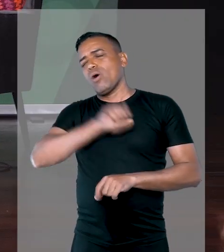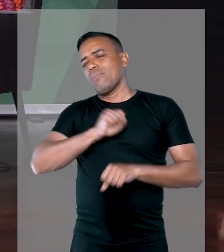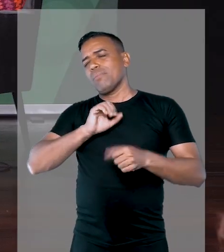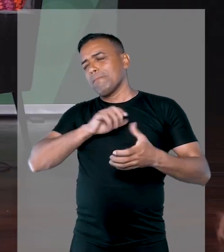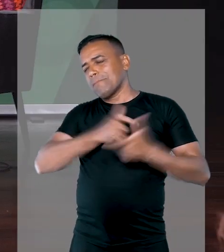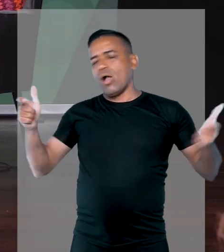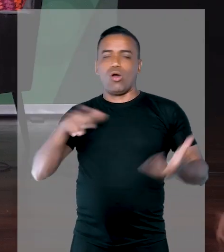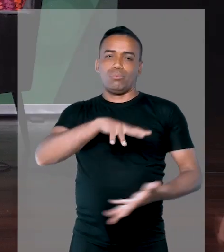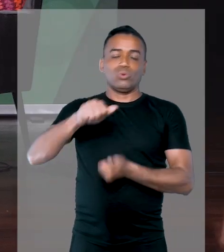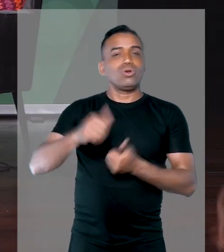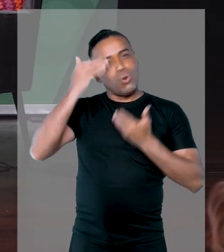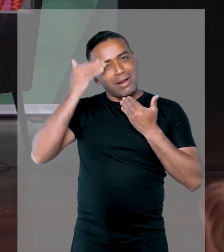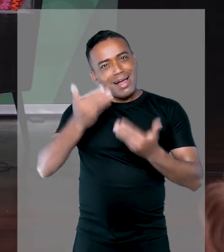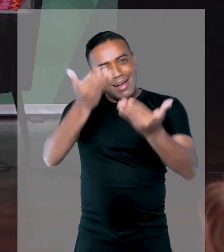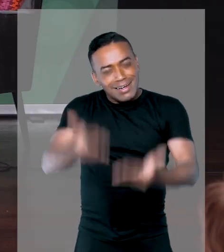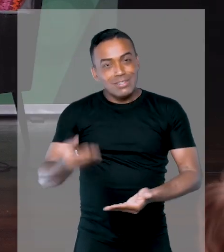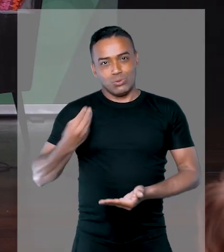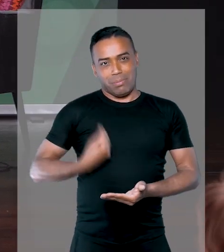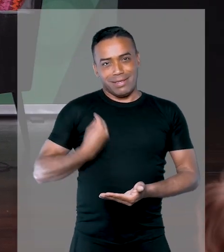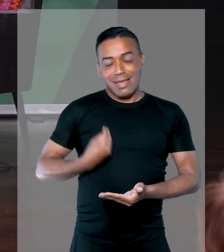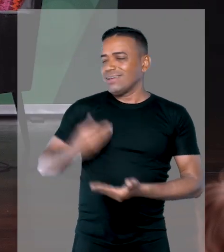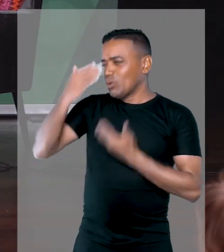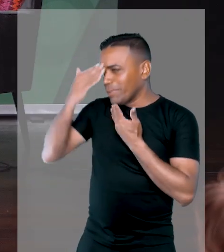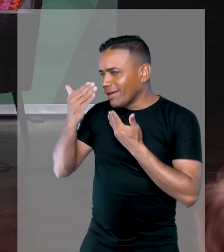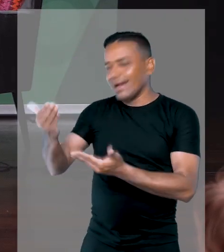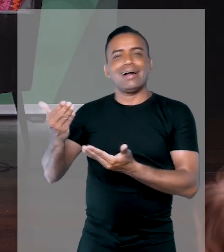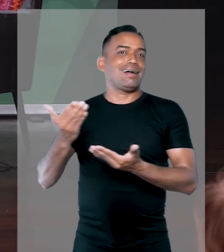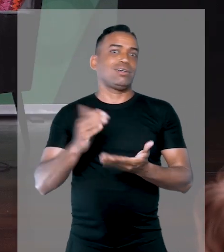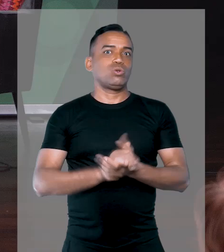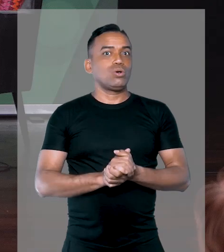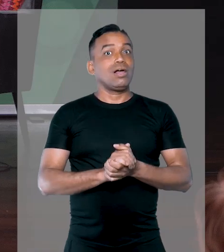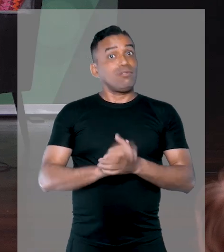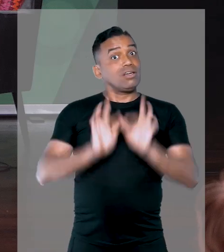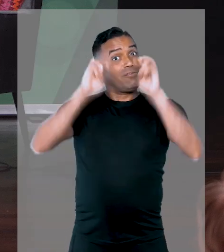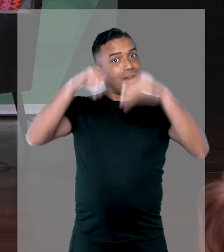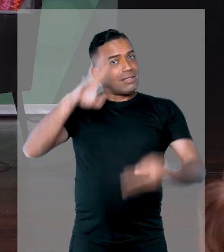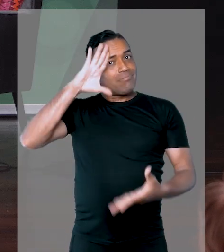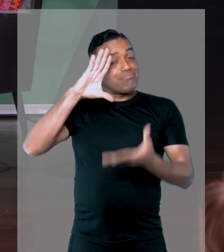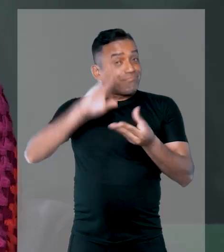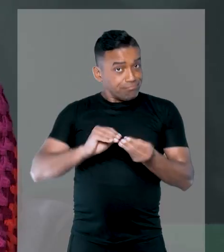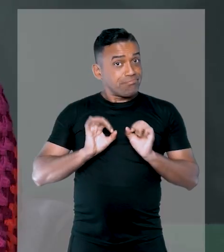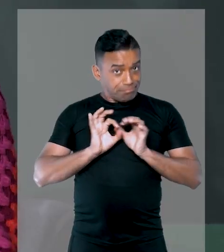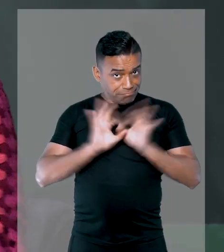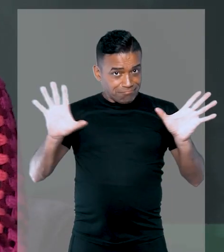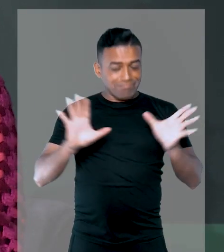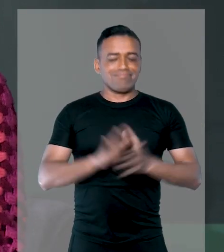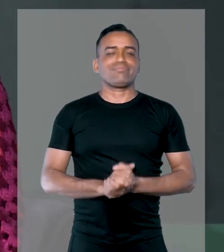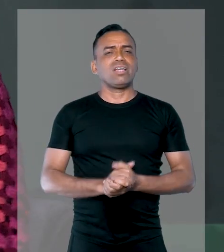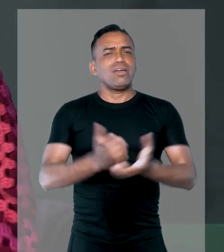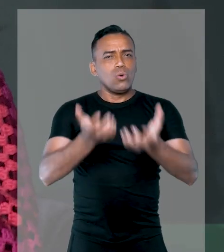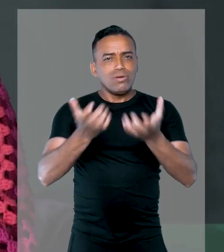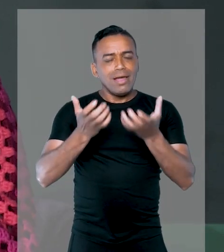Letícia, então, muito obrigada pela sua presença aqui. Obrigada no a Sempre um Papo. Vou te deixar fazer as considerações finais.